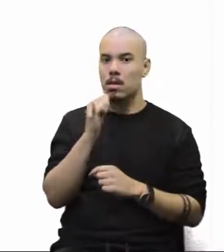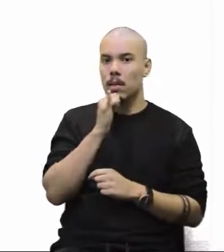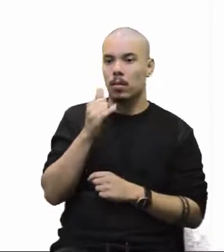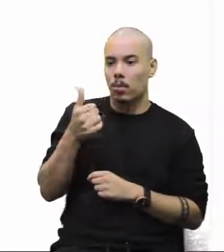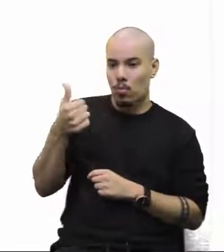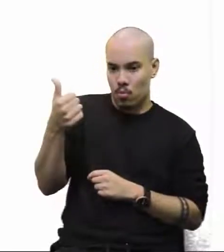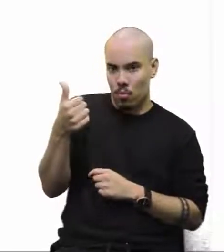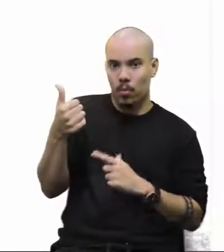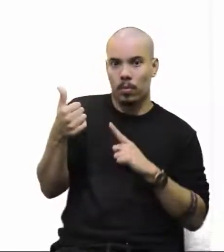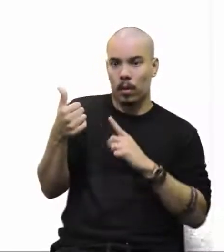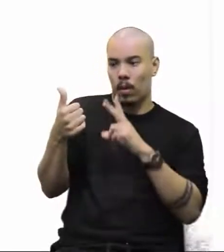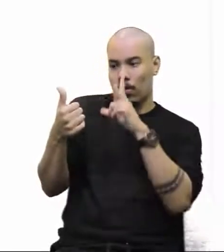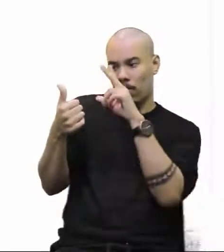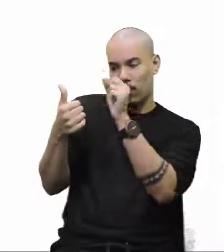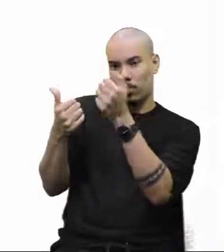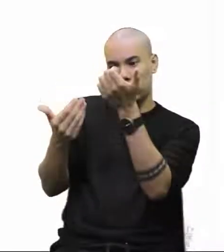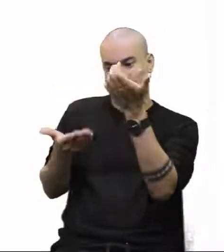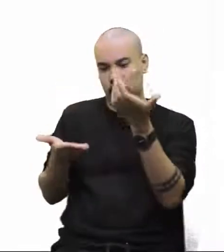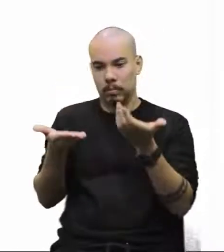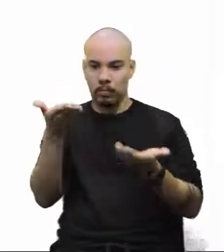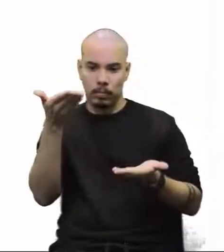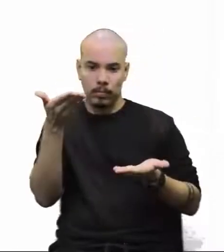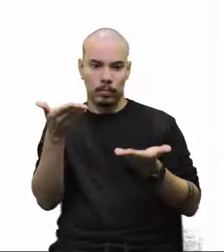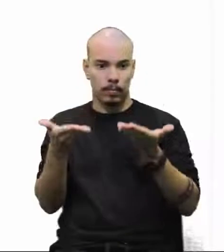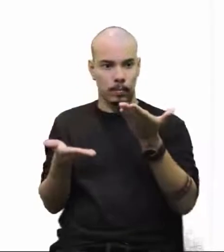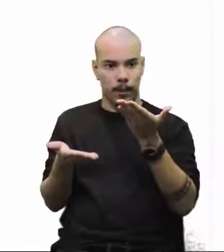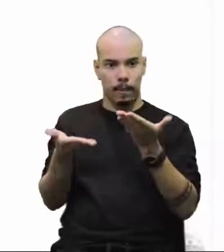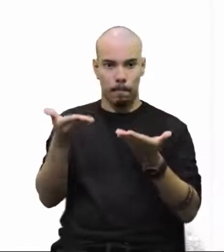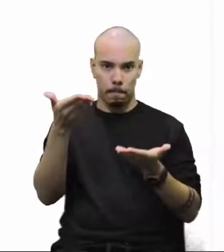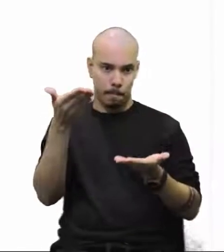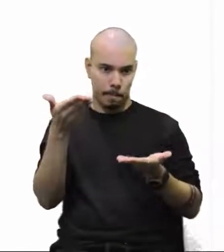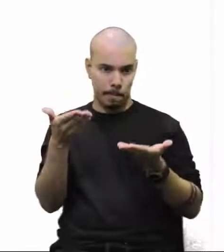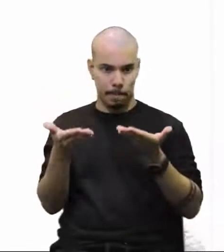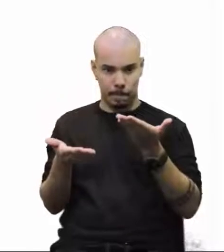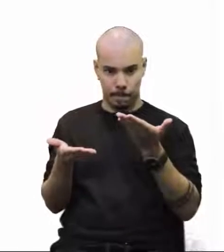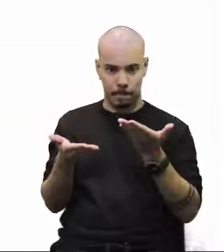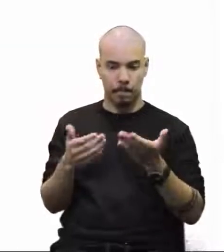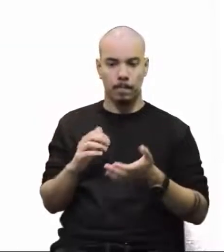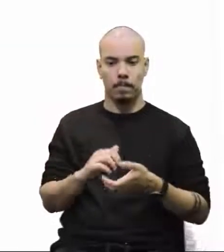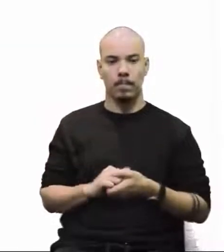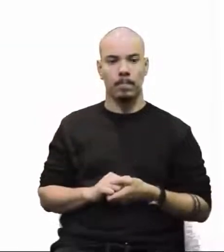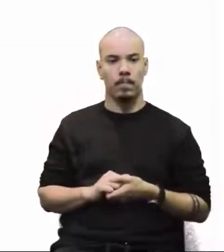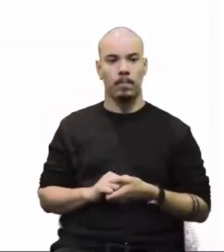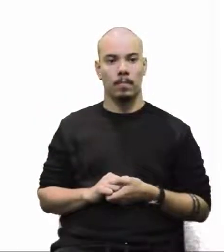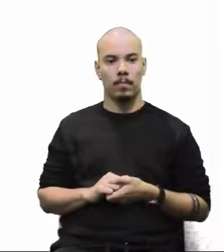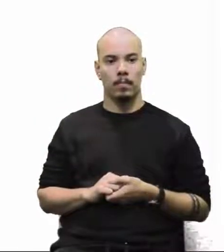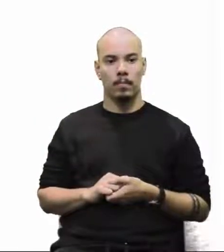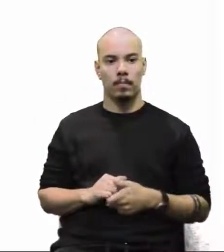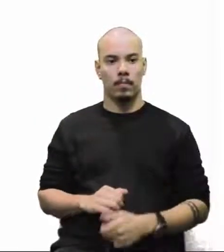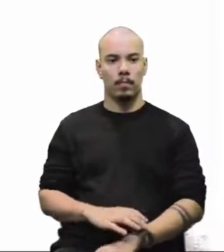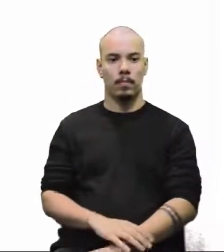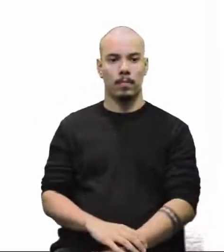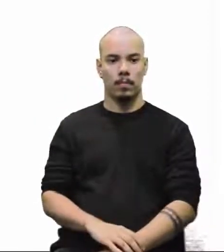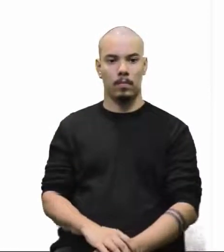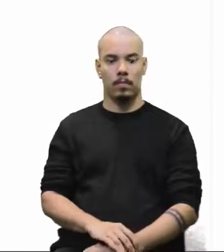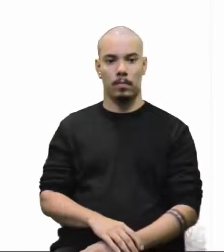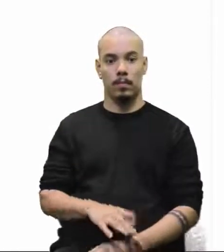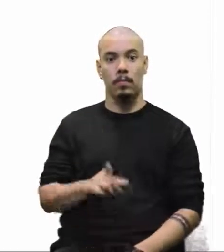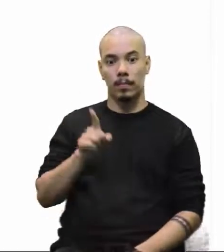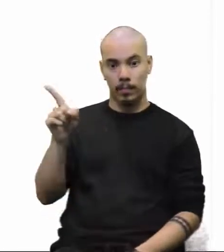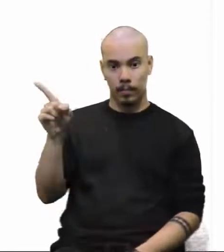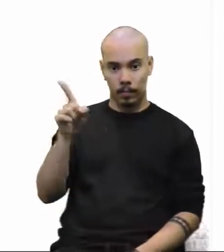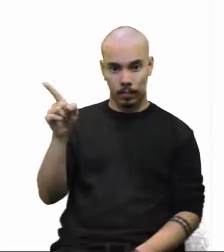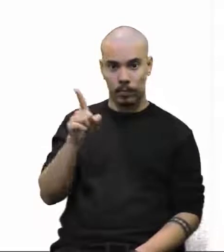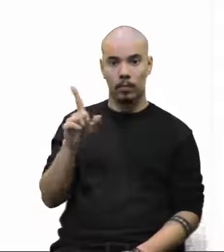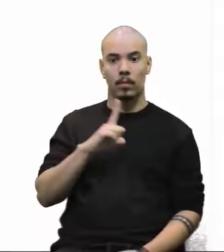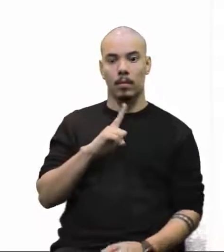uma força que equilibra a força magnética. E acaba medindo a corrente. Precisa da corrente para fazer esse campo, né? Nessas